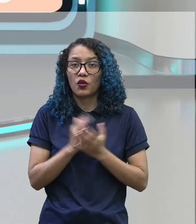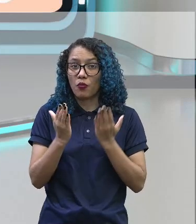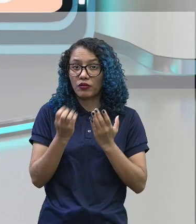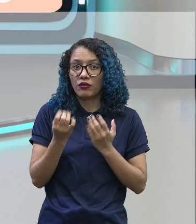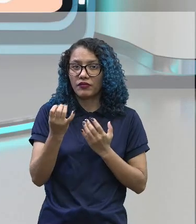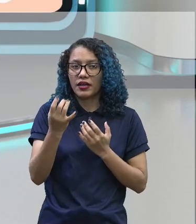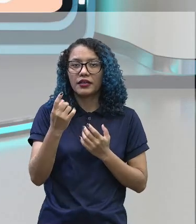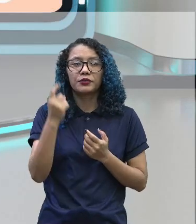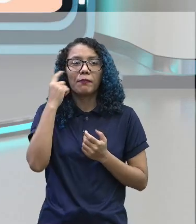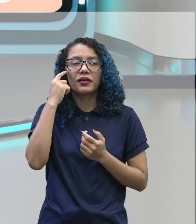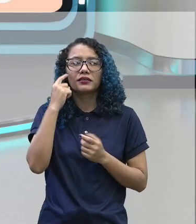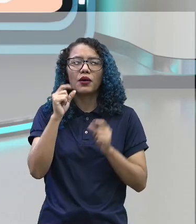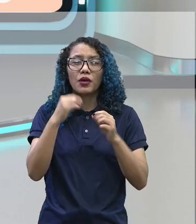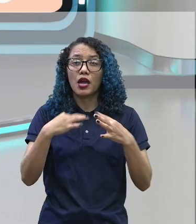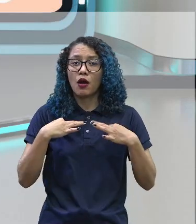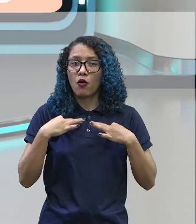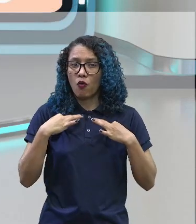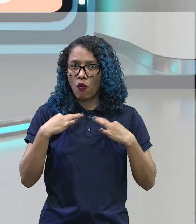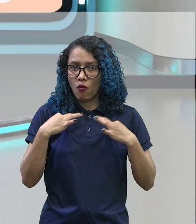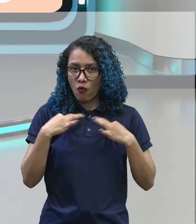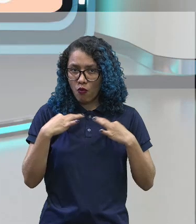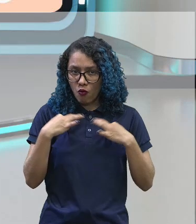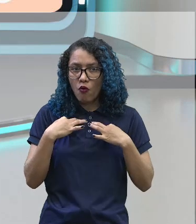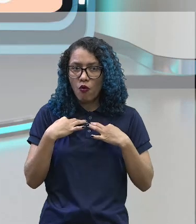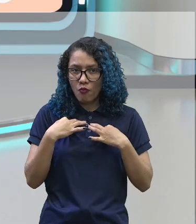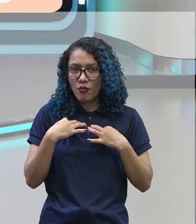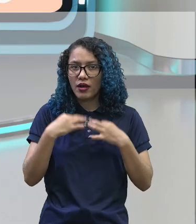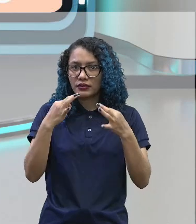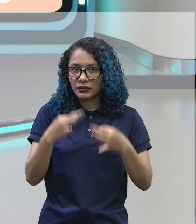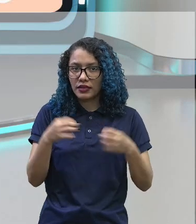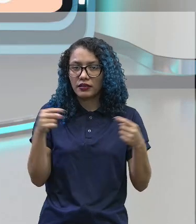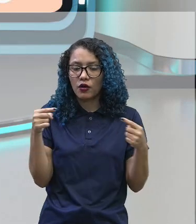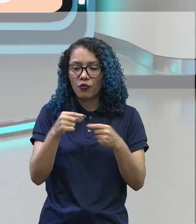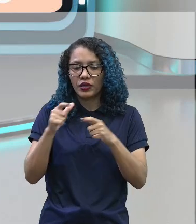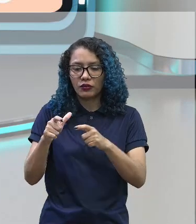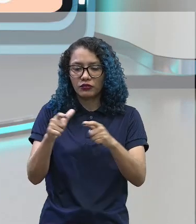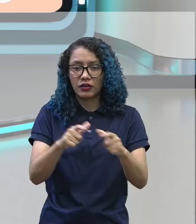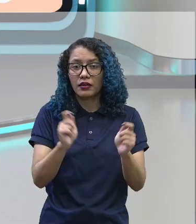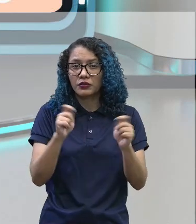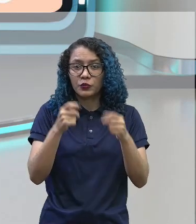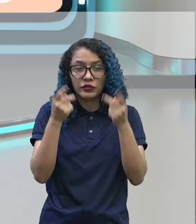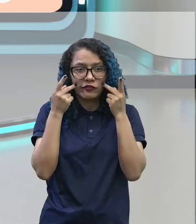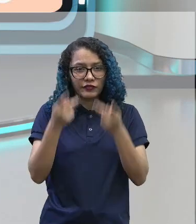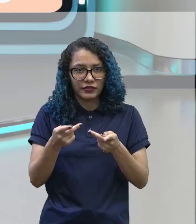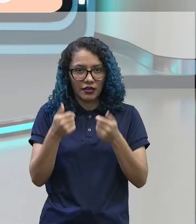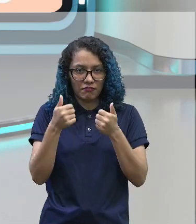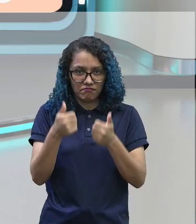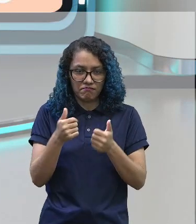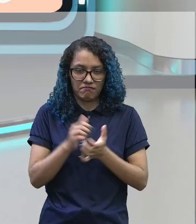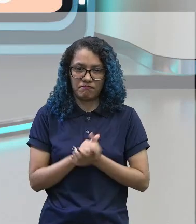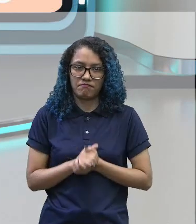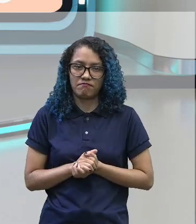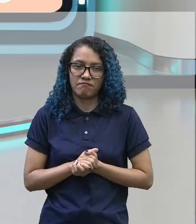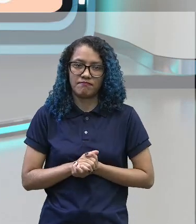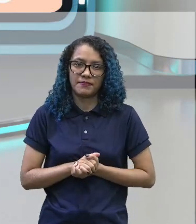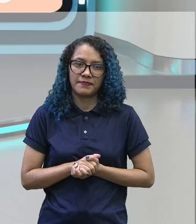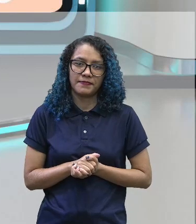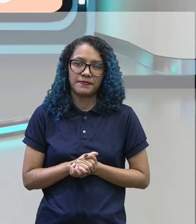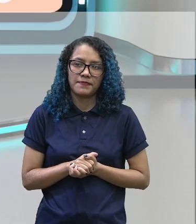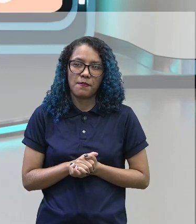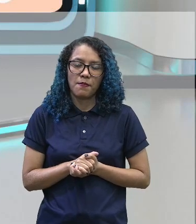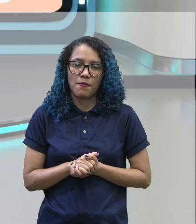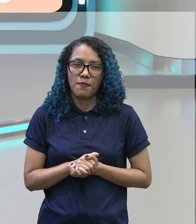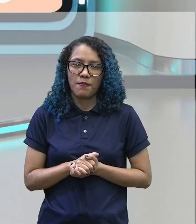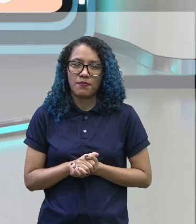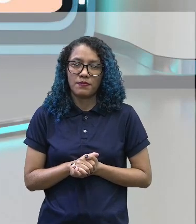levar roupas adequadas para os lugares visitados. Certinho? Então, assim, quando nós fazemos